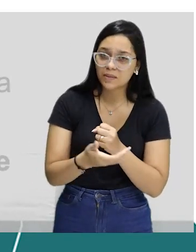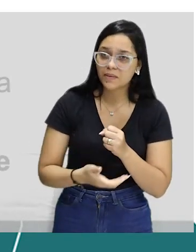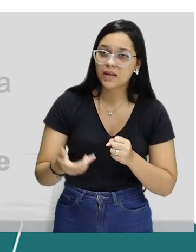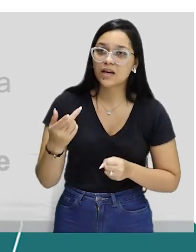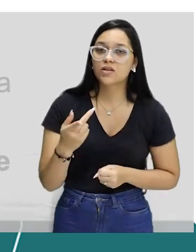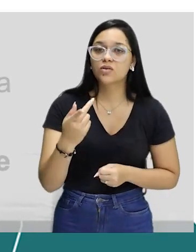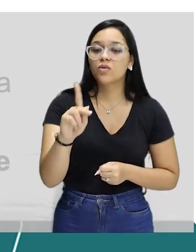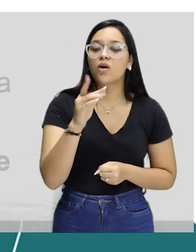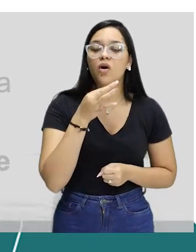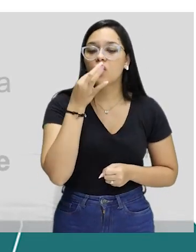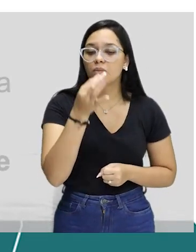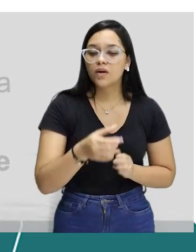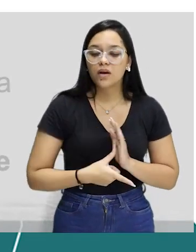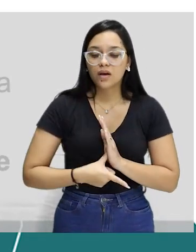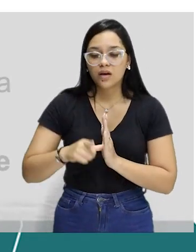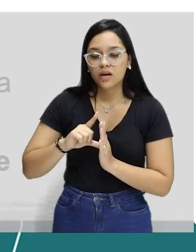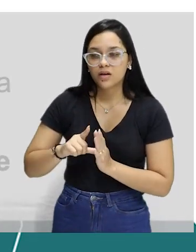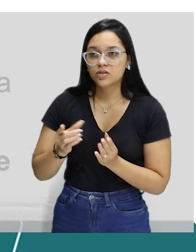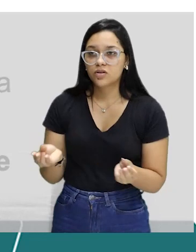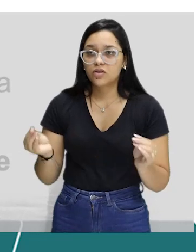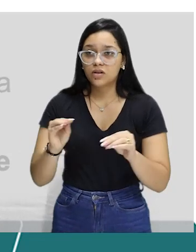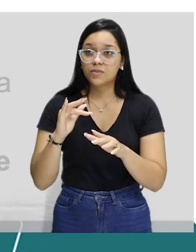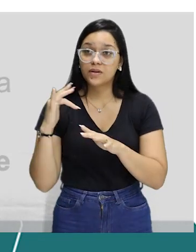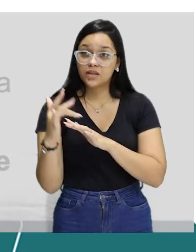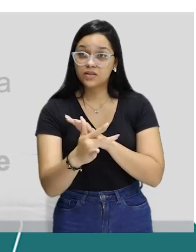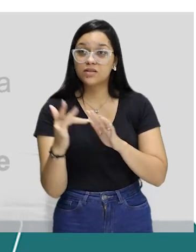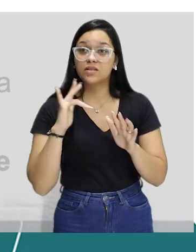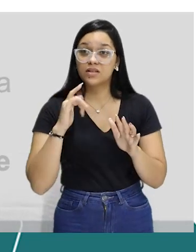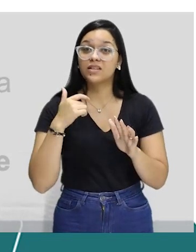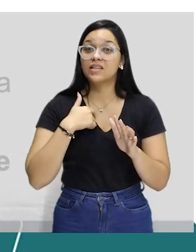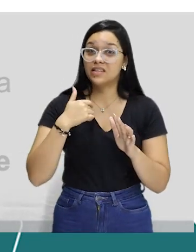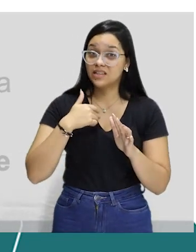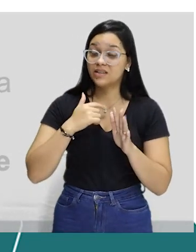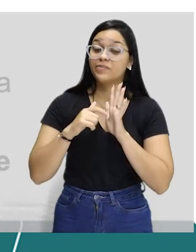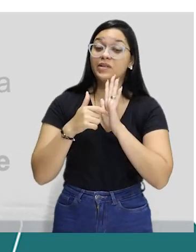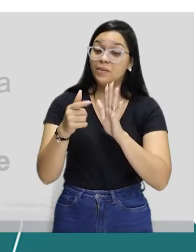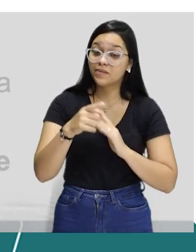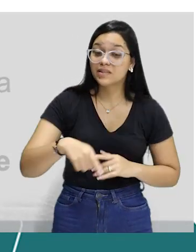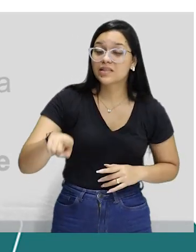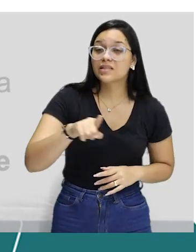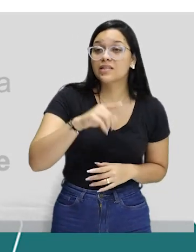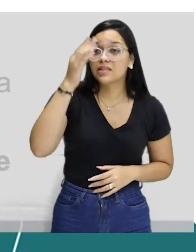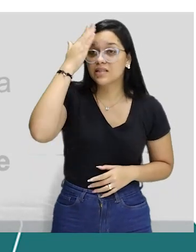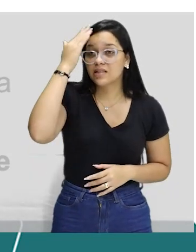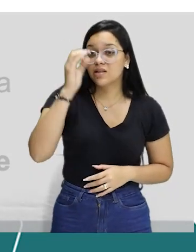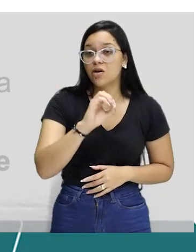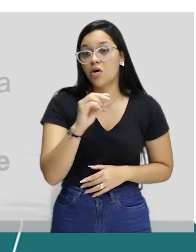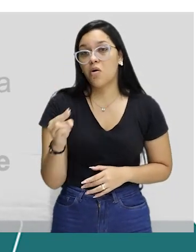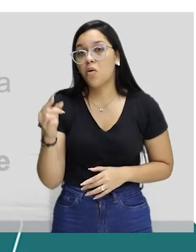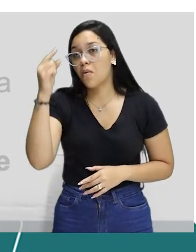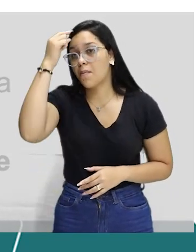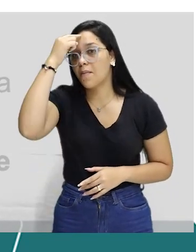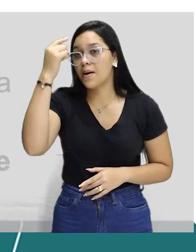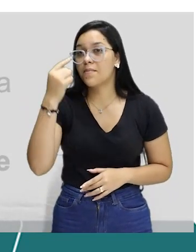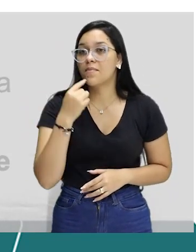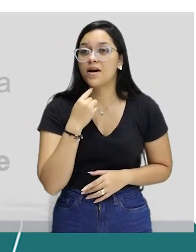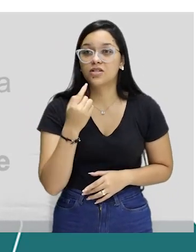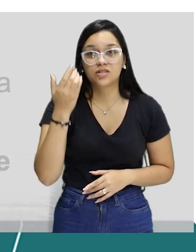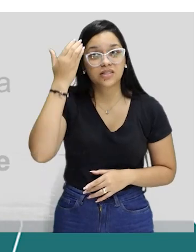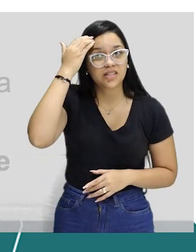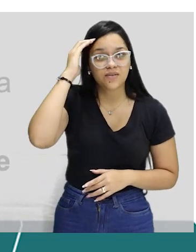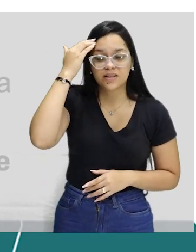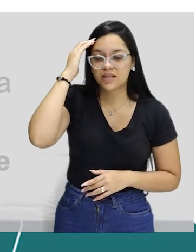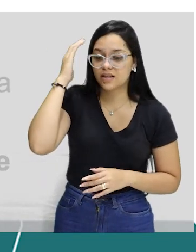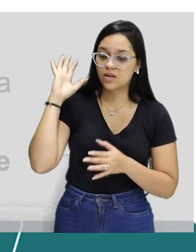a sua opinião. Antes de colocar numa rede social, eu estou sendo bem direto para vocês entenderem, ou pegar uma imagem e não entender